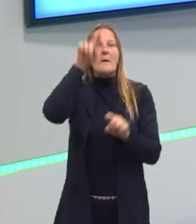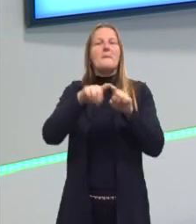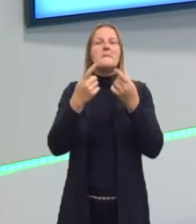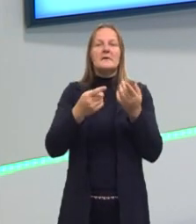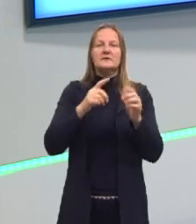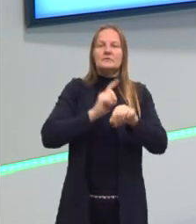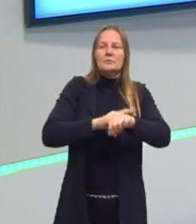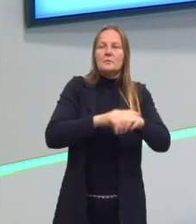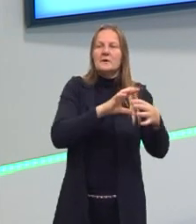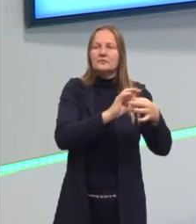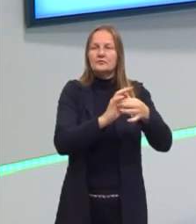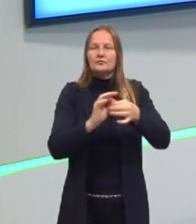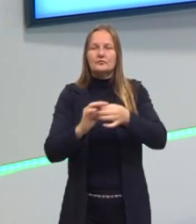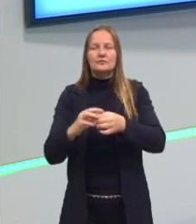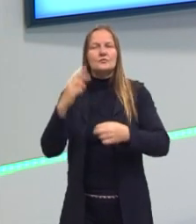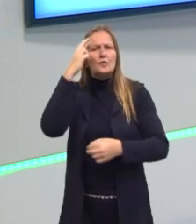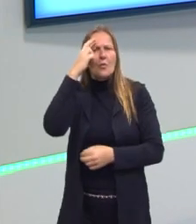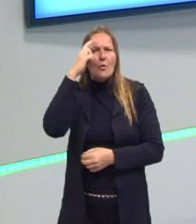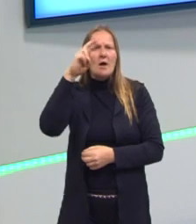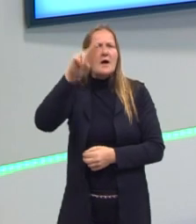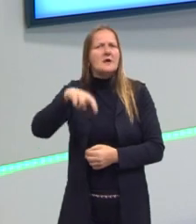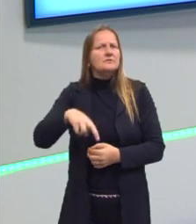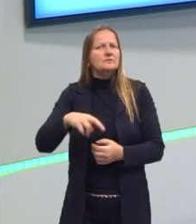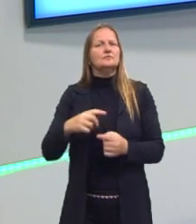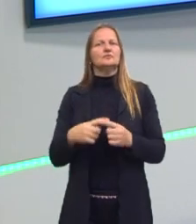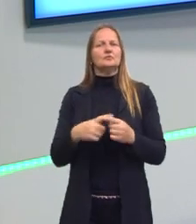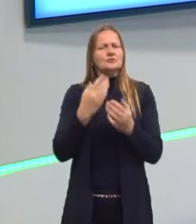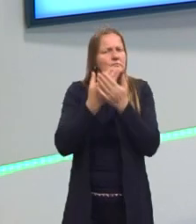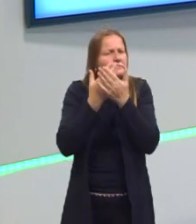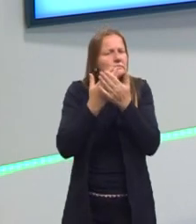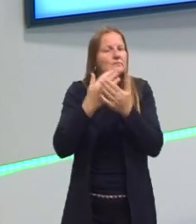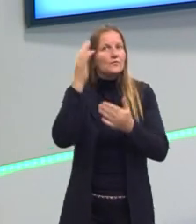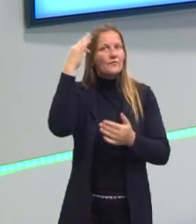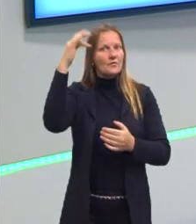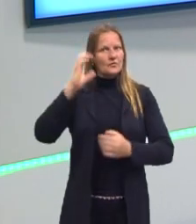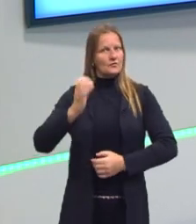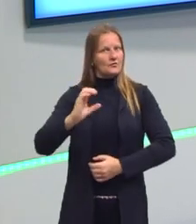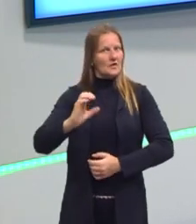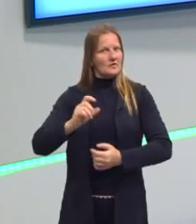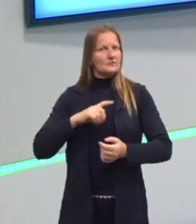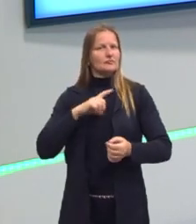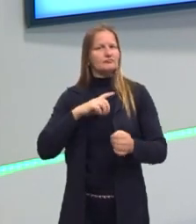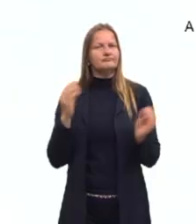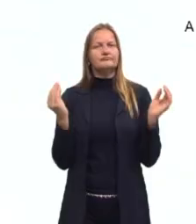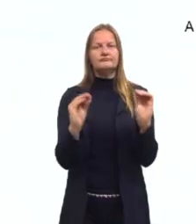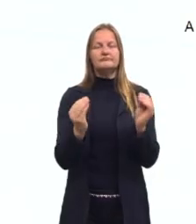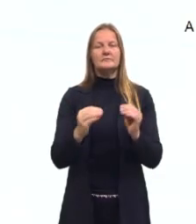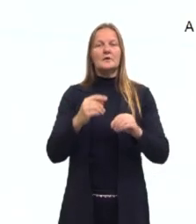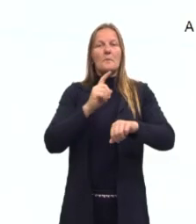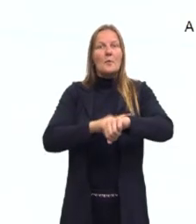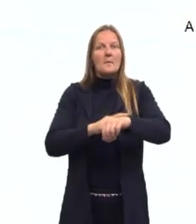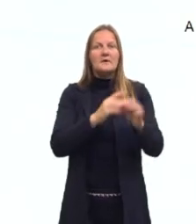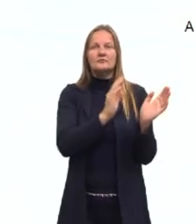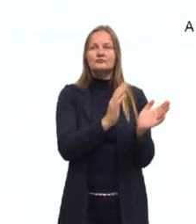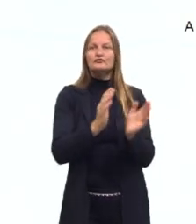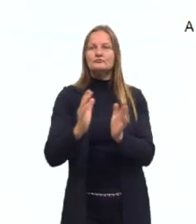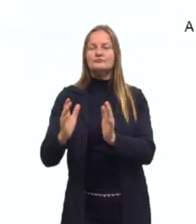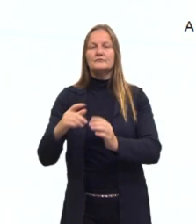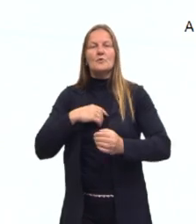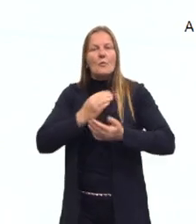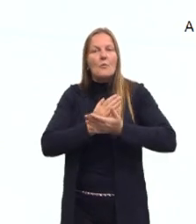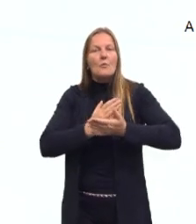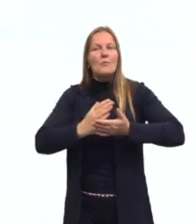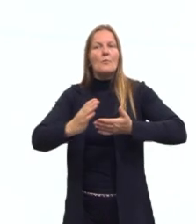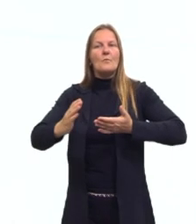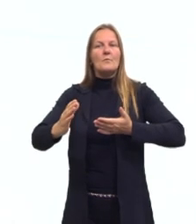de um período de racionalidade é de estudo de ciência e este período ele dá